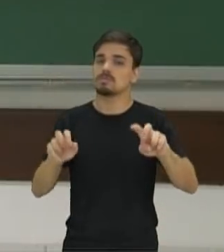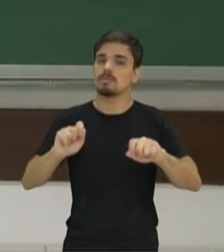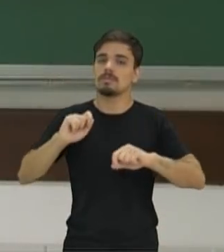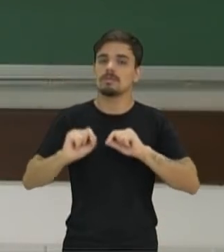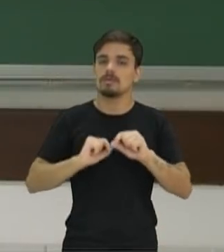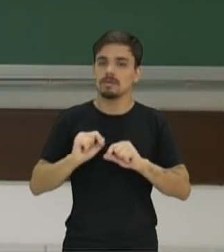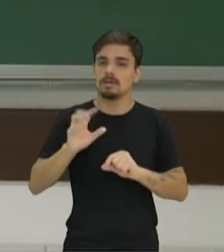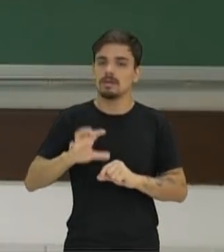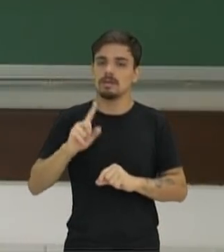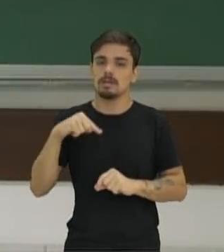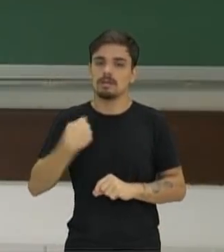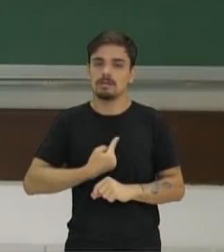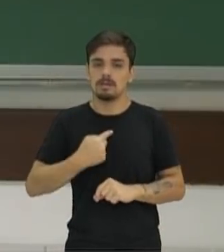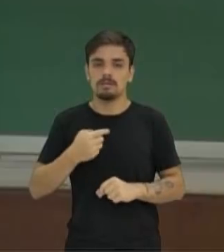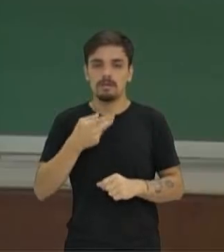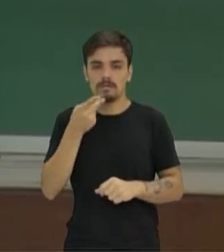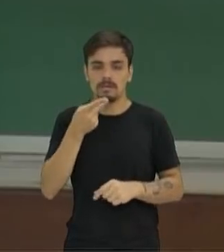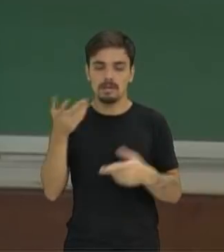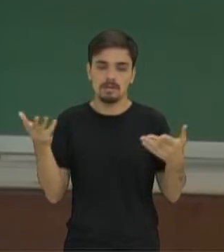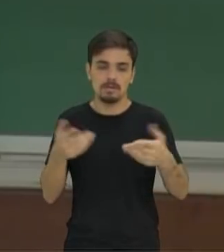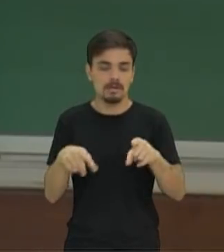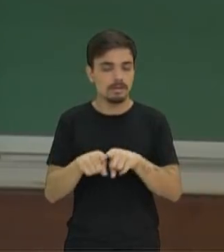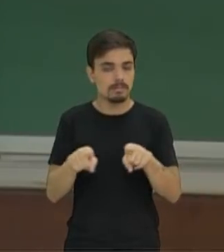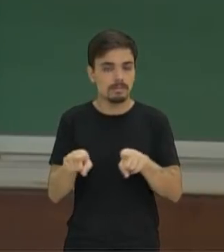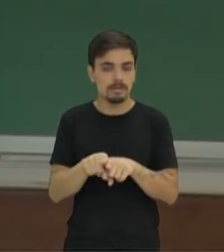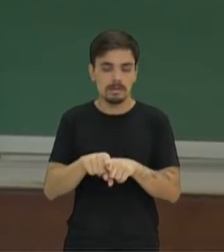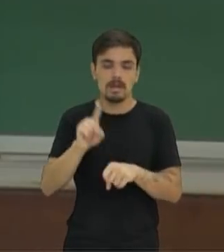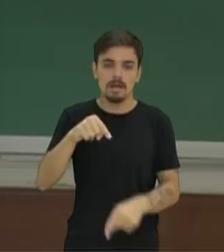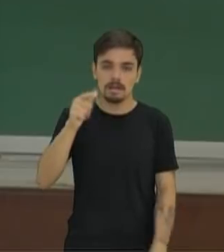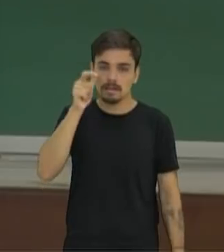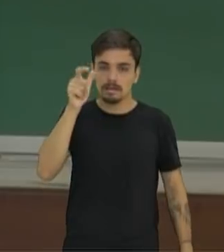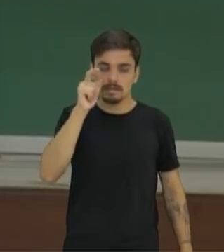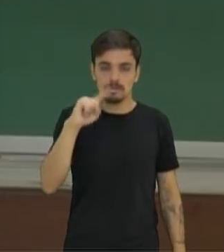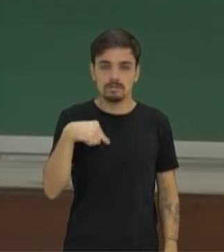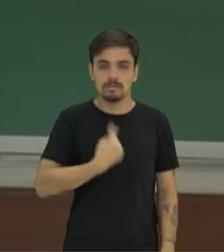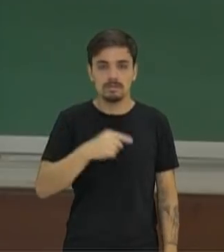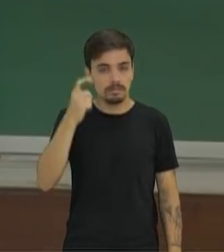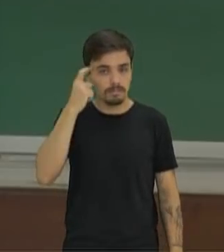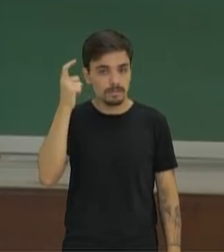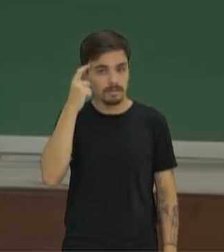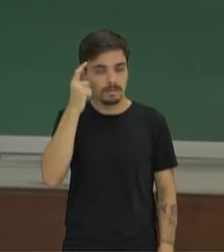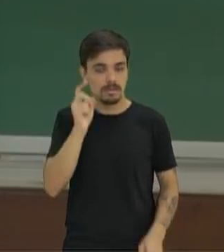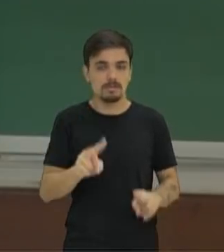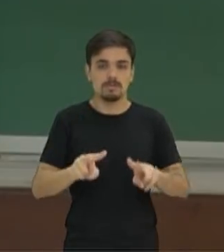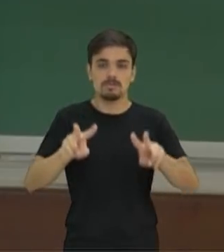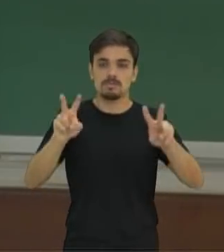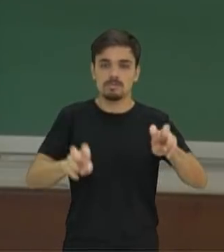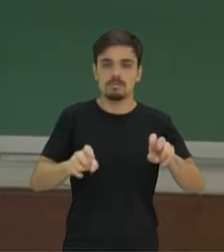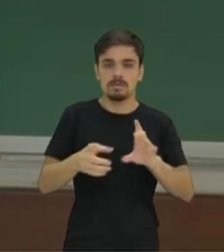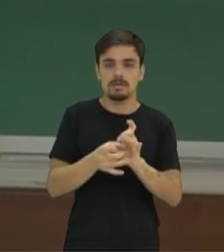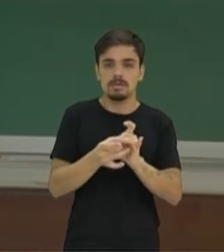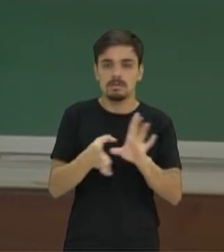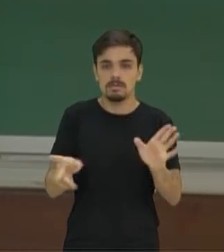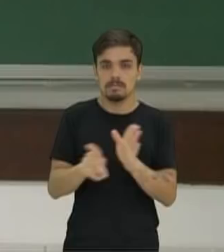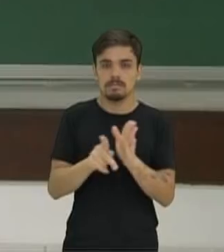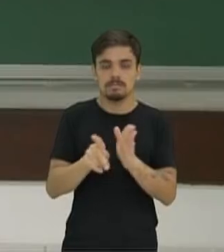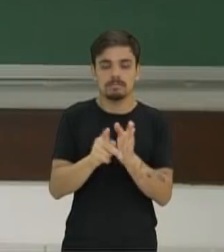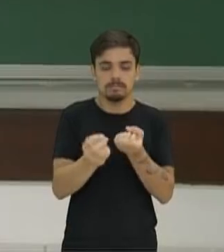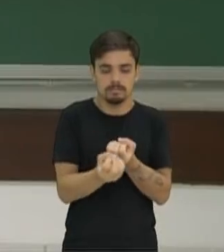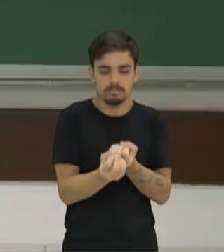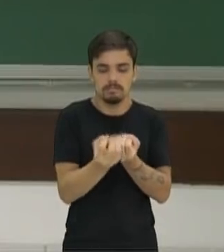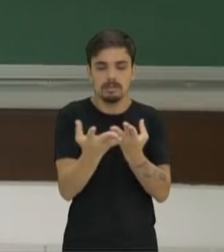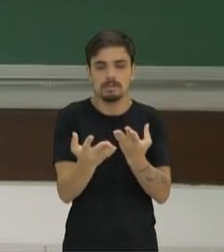é bem disso que nós vamos falar. Então, é interessante a gente ir pensando sobre essa coisa de liberdade de